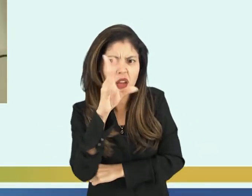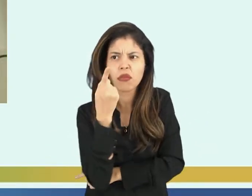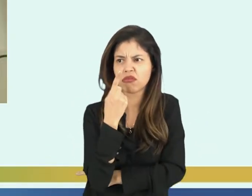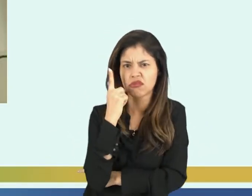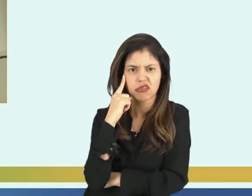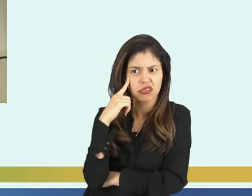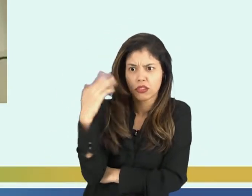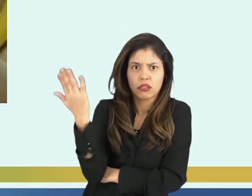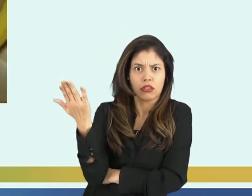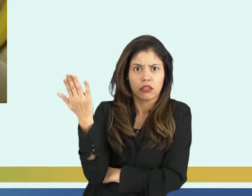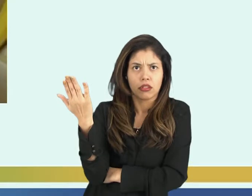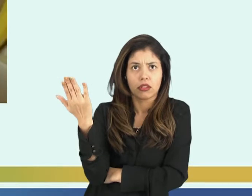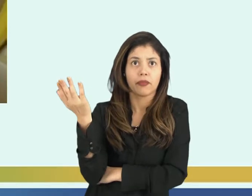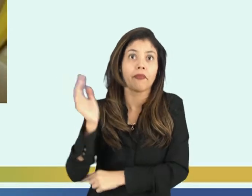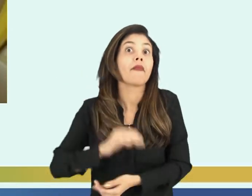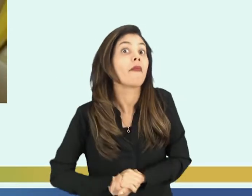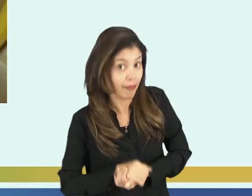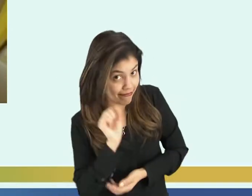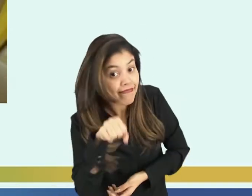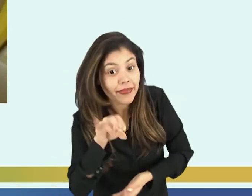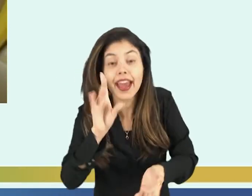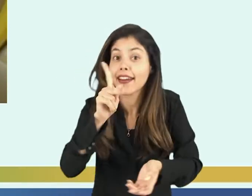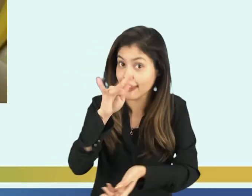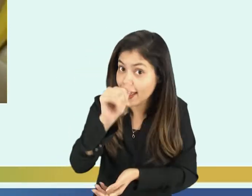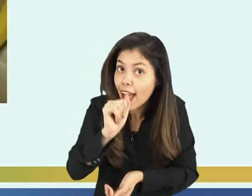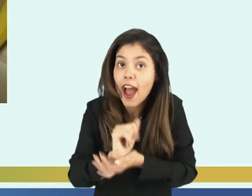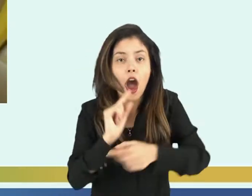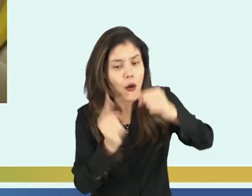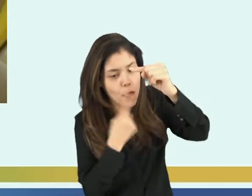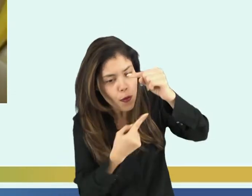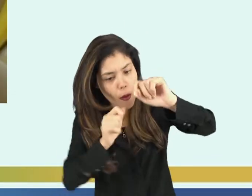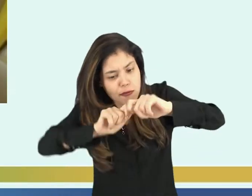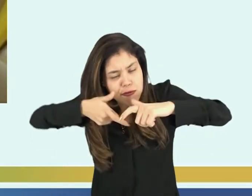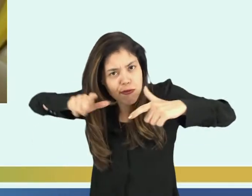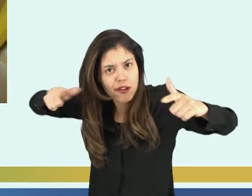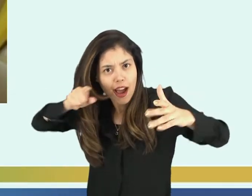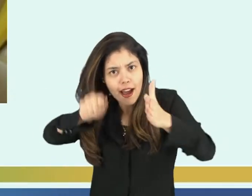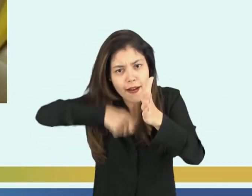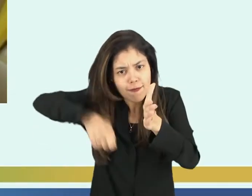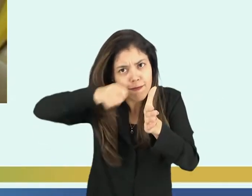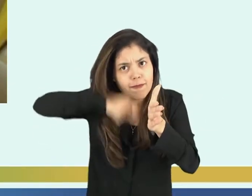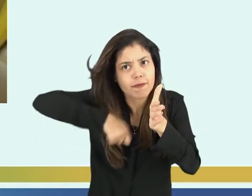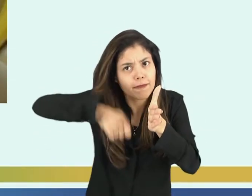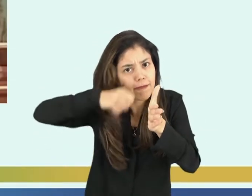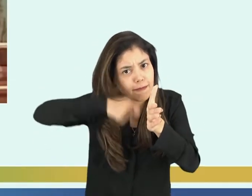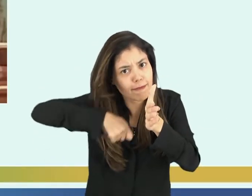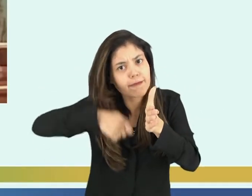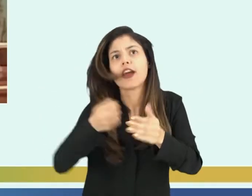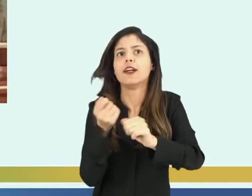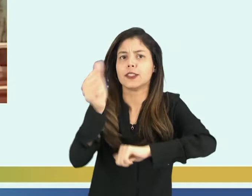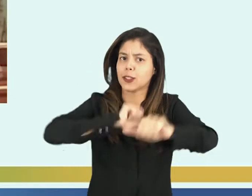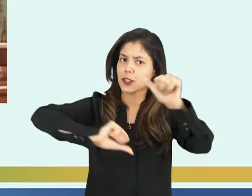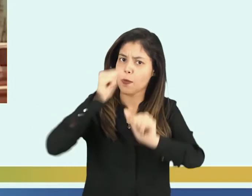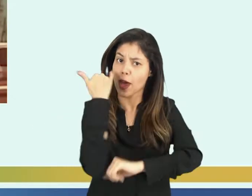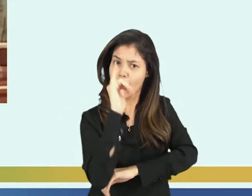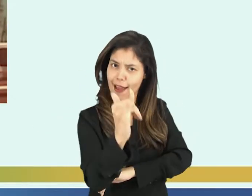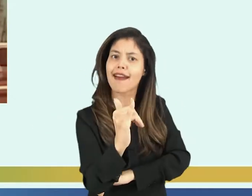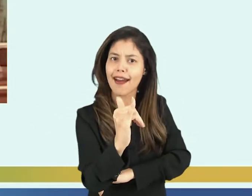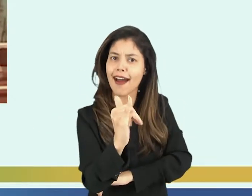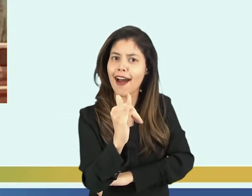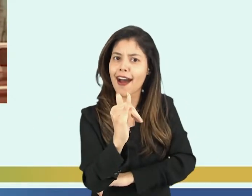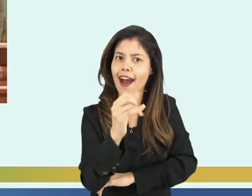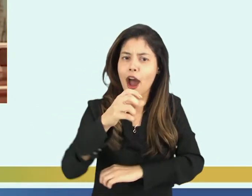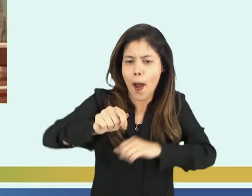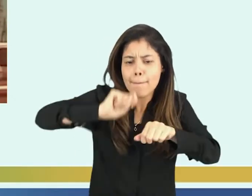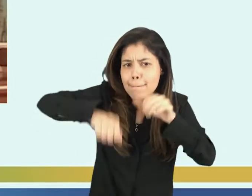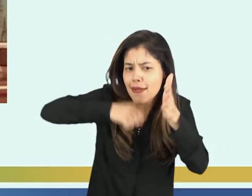Dínamo? É, Kika. O dínamo é uma máquina enorme que gira bem forte, transformando a energia